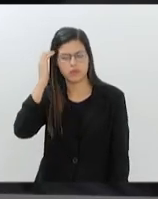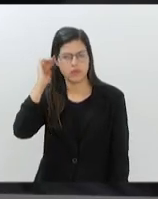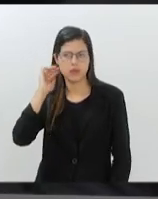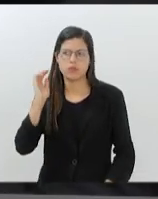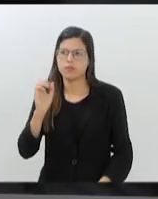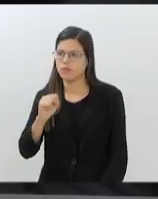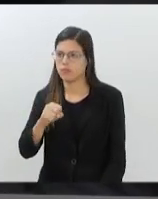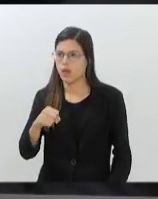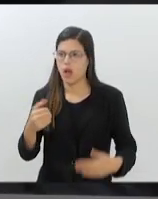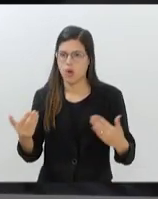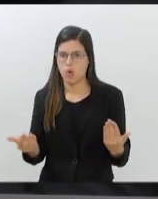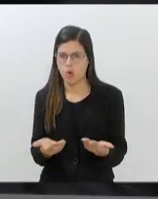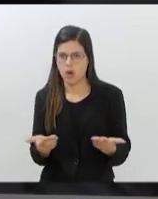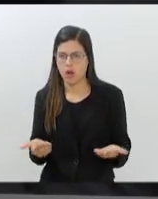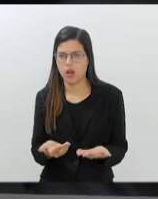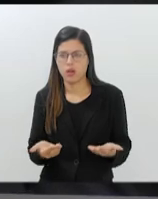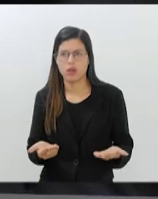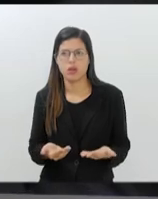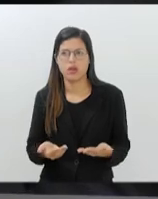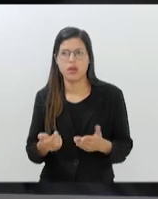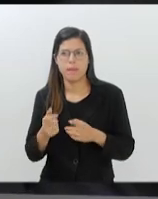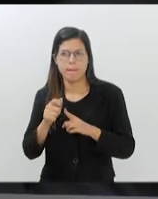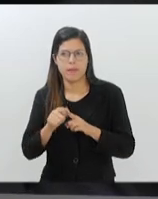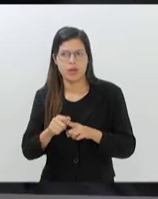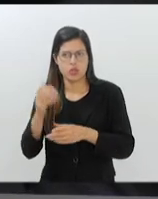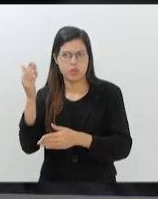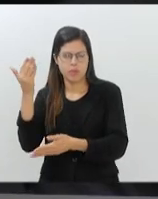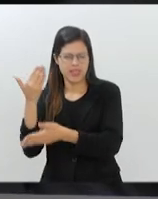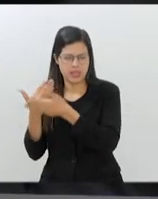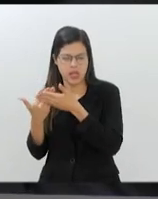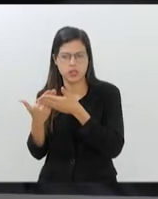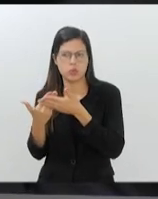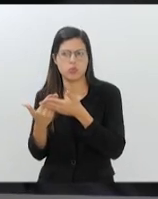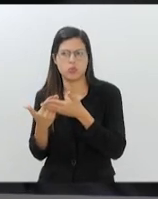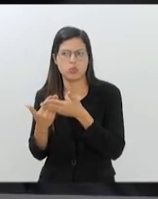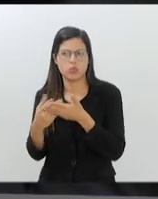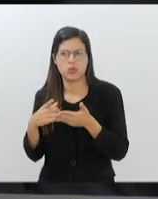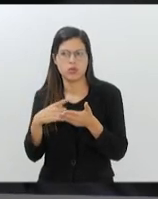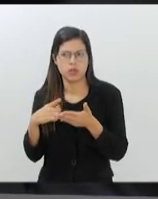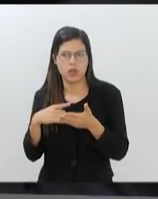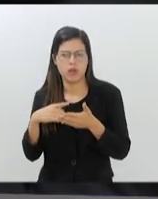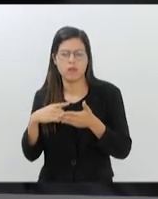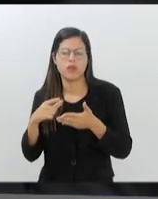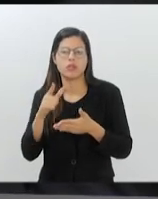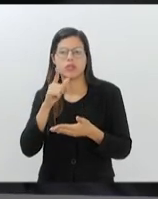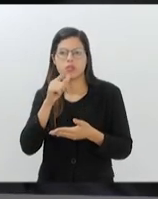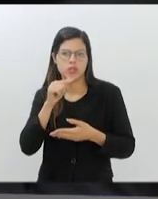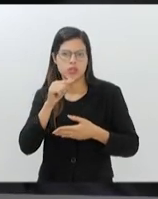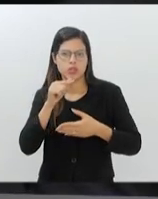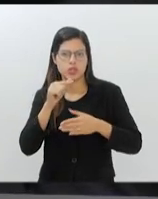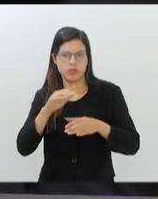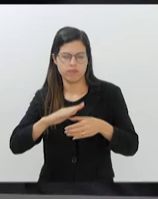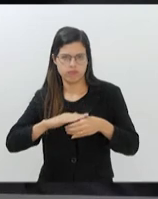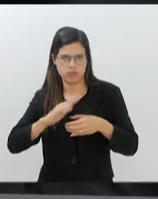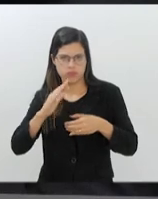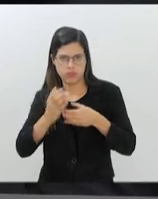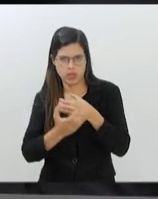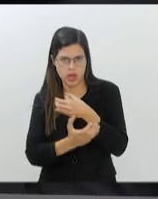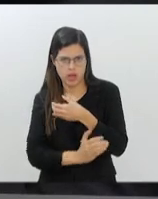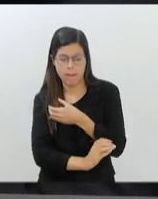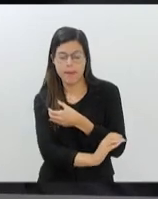saiu um caderno mês passado saiu um caderno de saneamento e saiu uma publicidade da